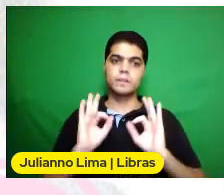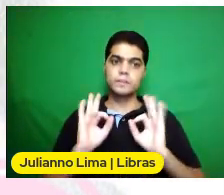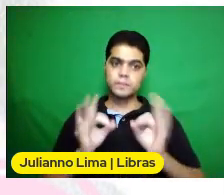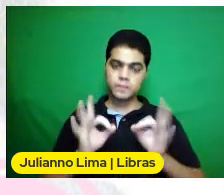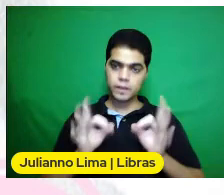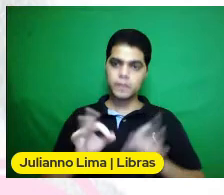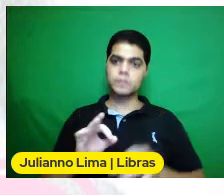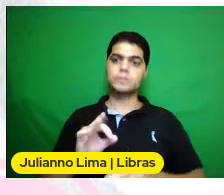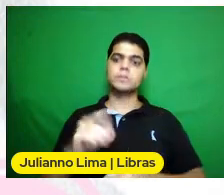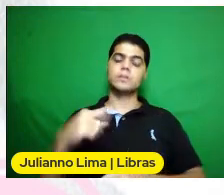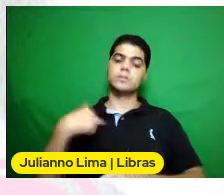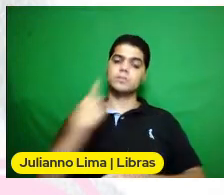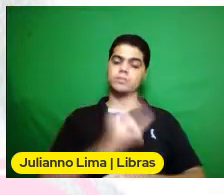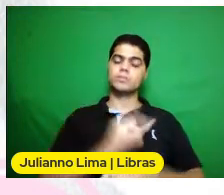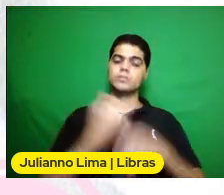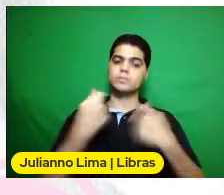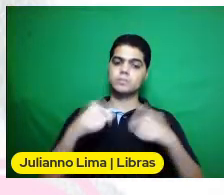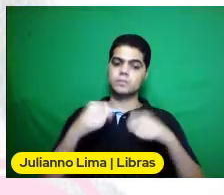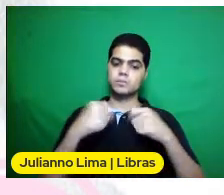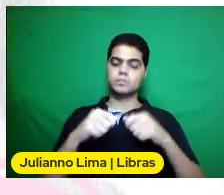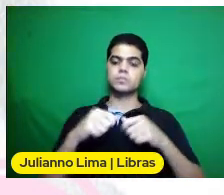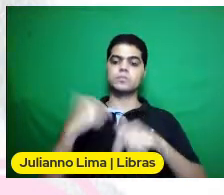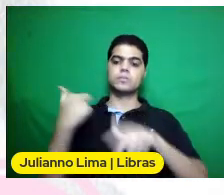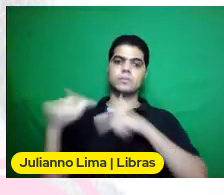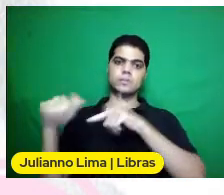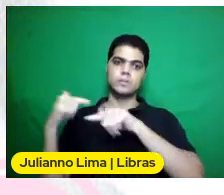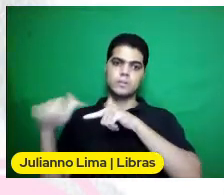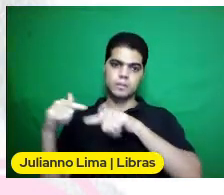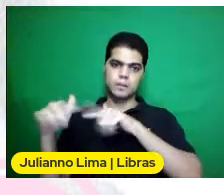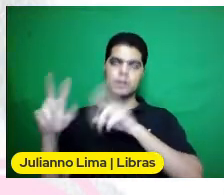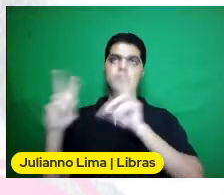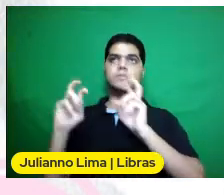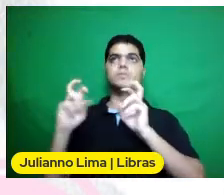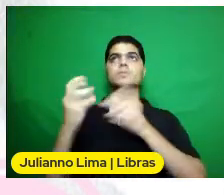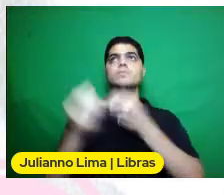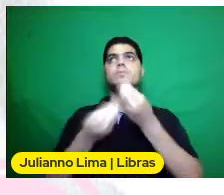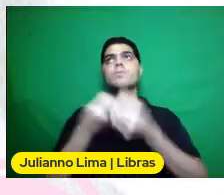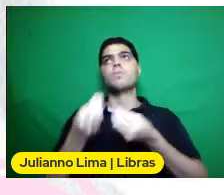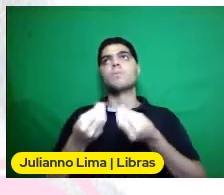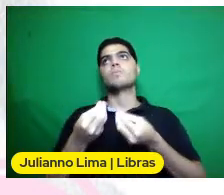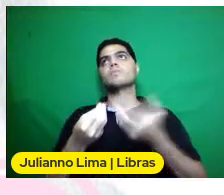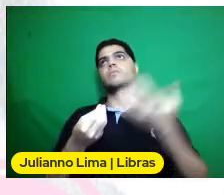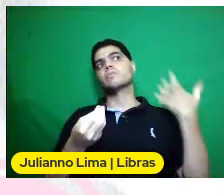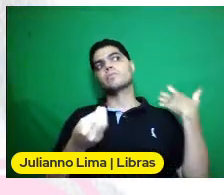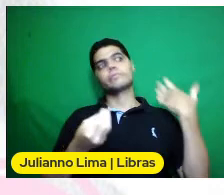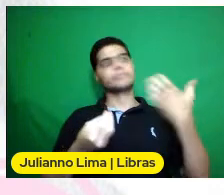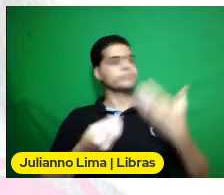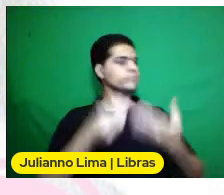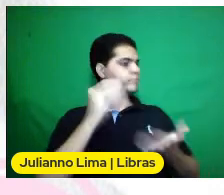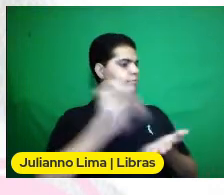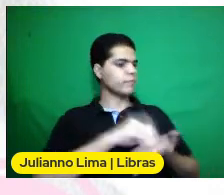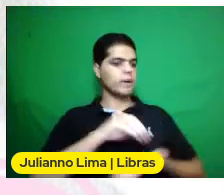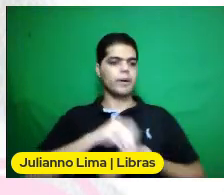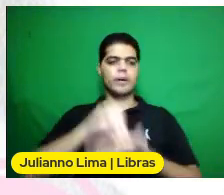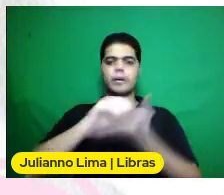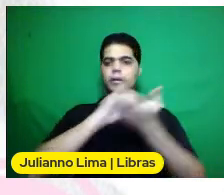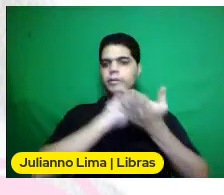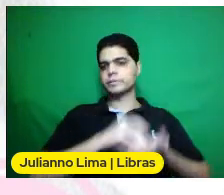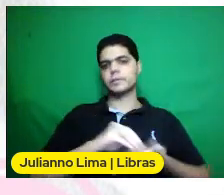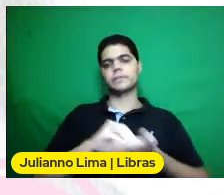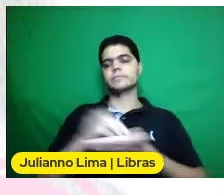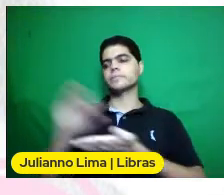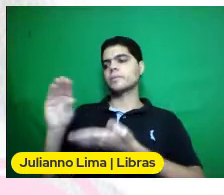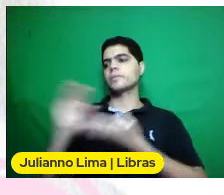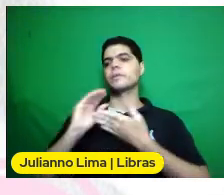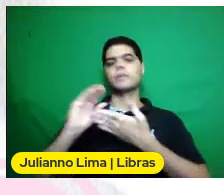precisou trabalhar dentro da escassez, a verdade é essa, porque assim, a gente não tinha recurso, mas